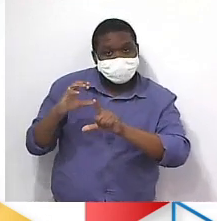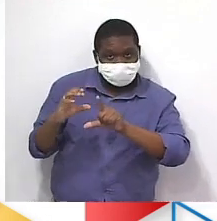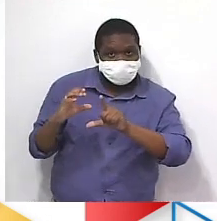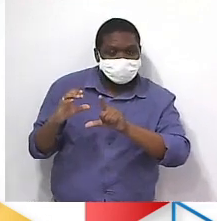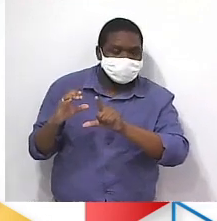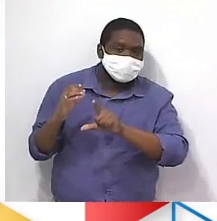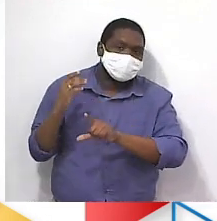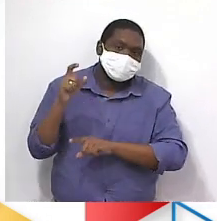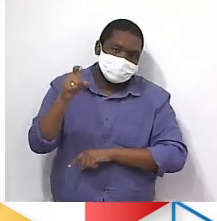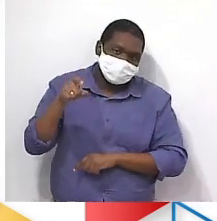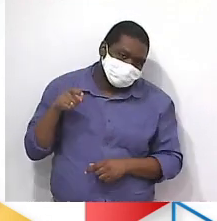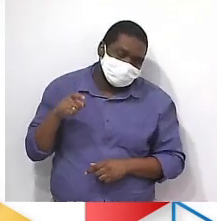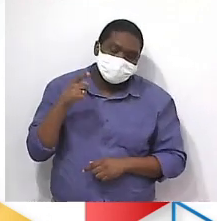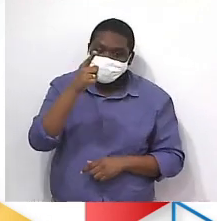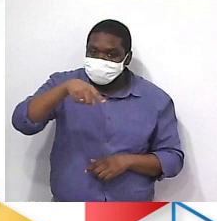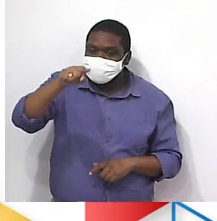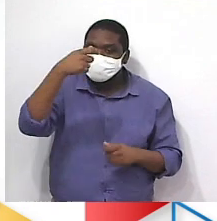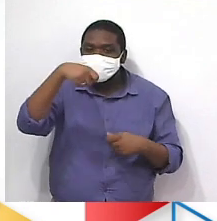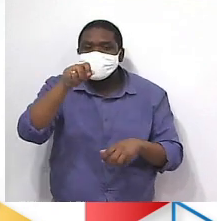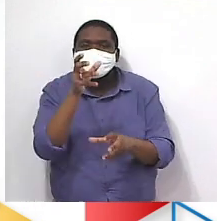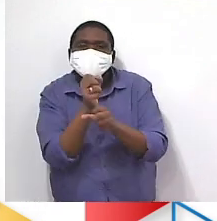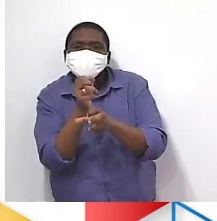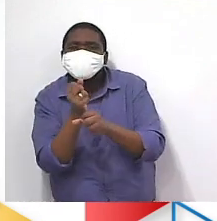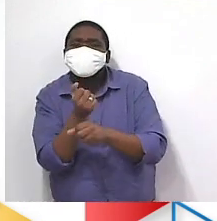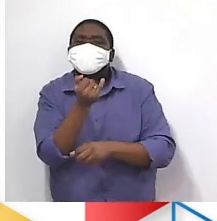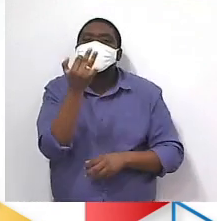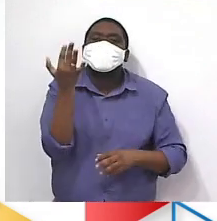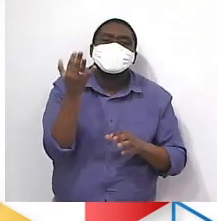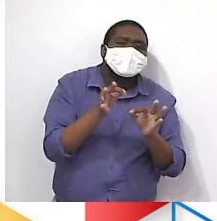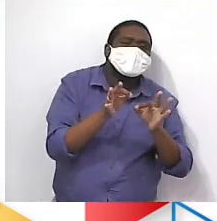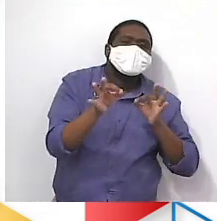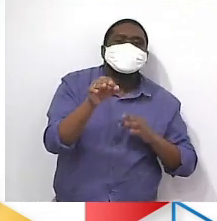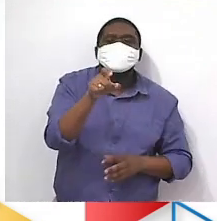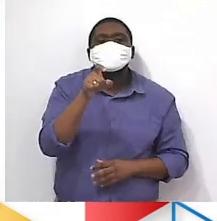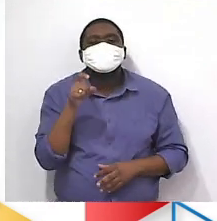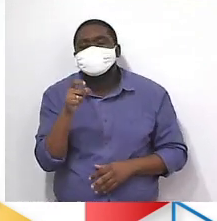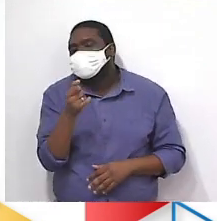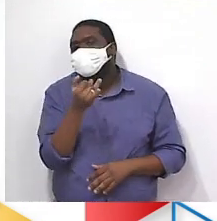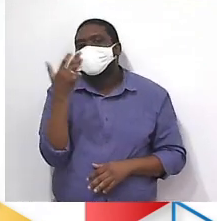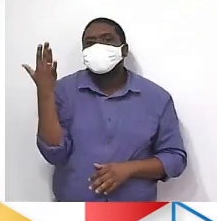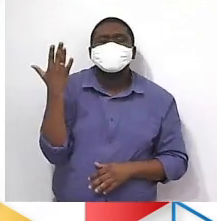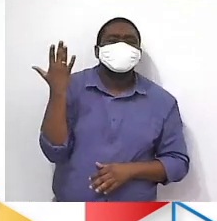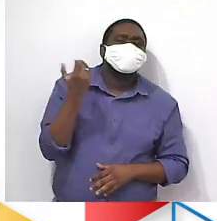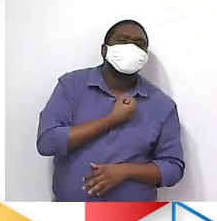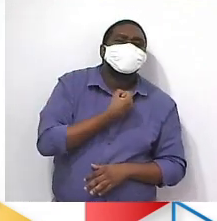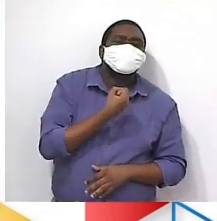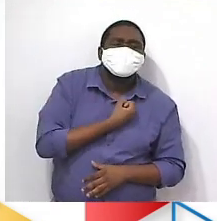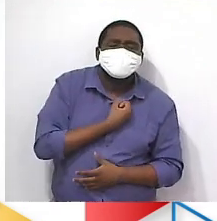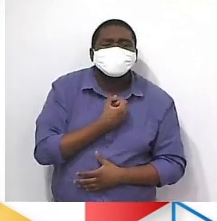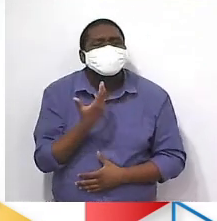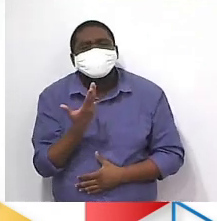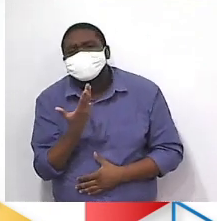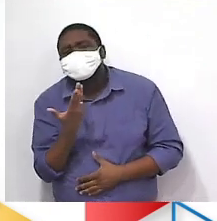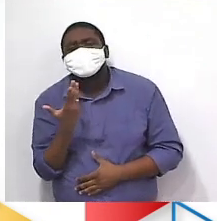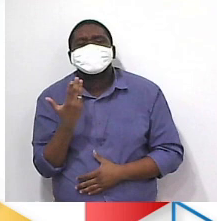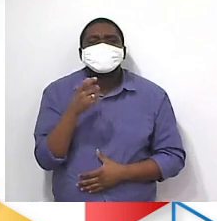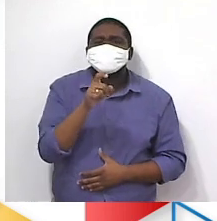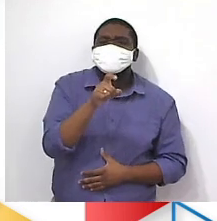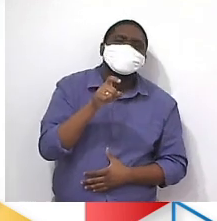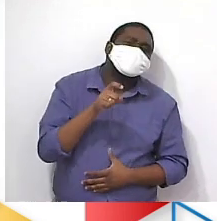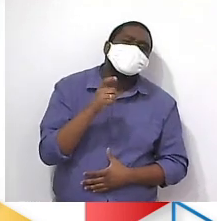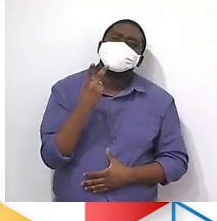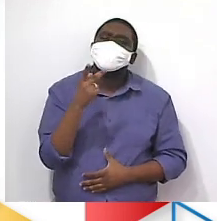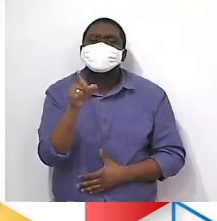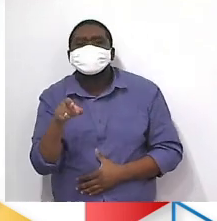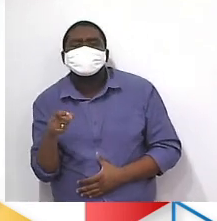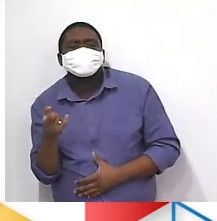bom? Aí, calcule a medida x indicada na figura, ou seja, qual é o valor desconhecido aí para x e 2x, tá